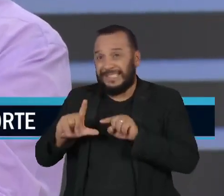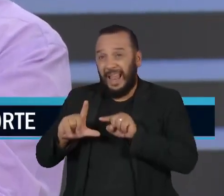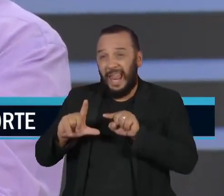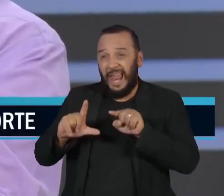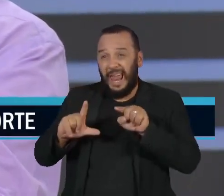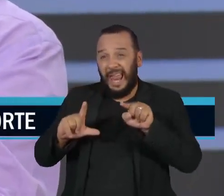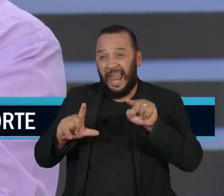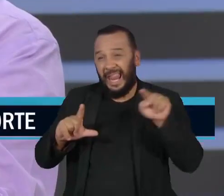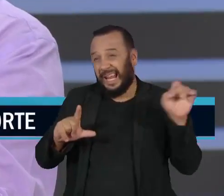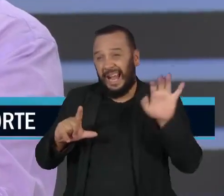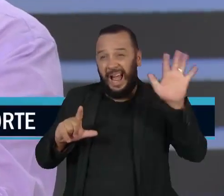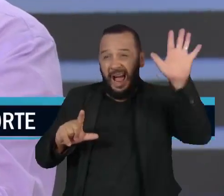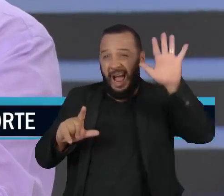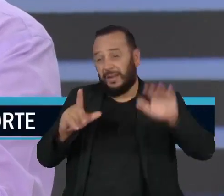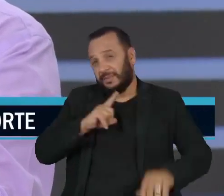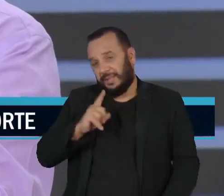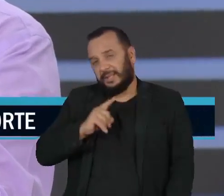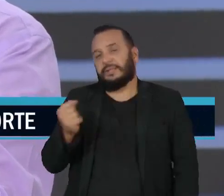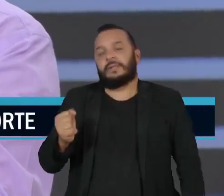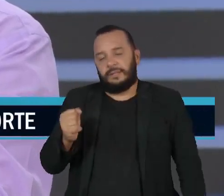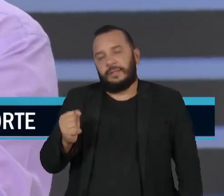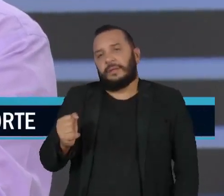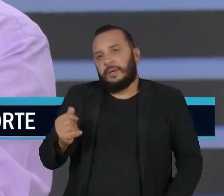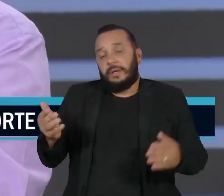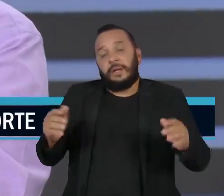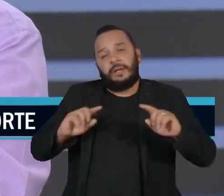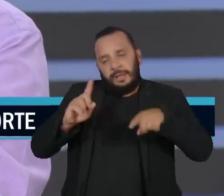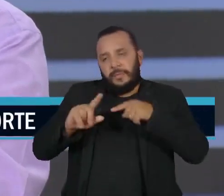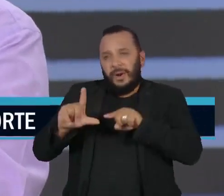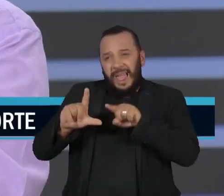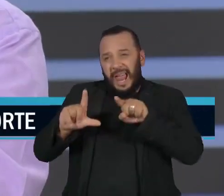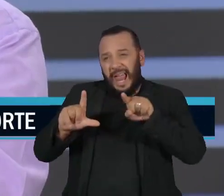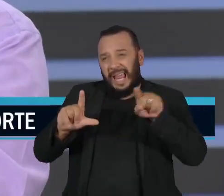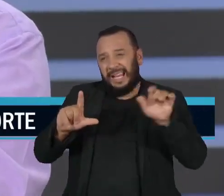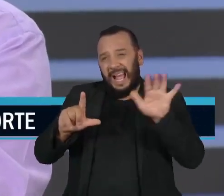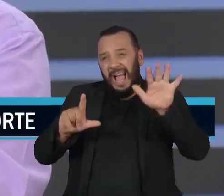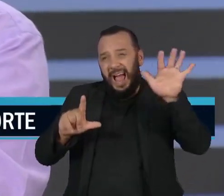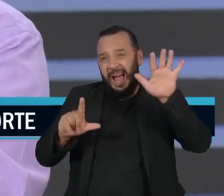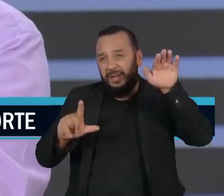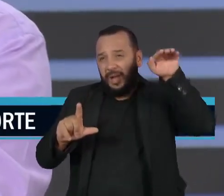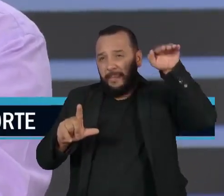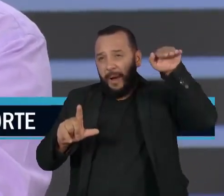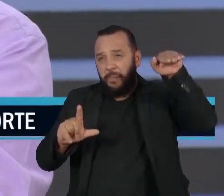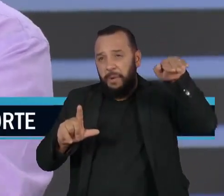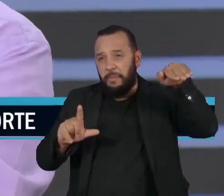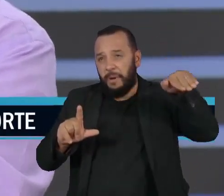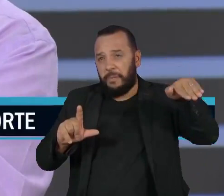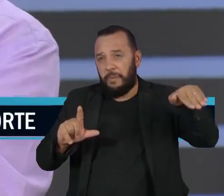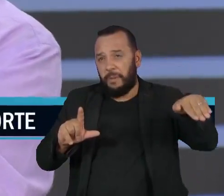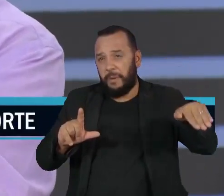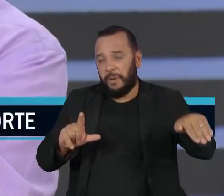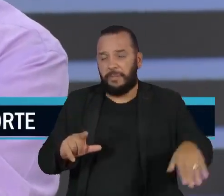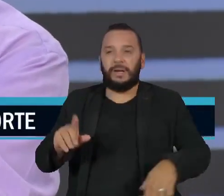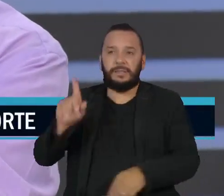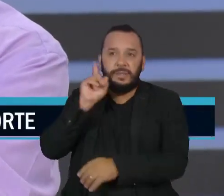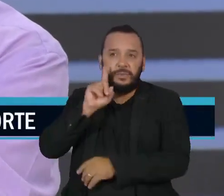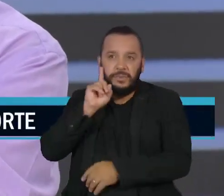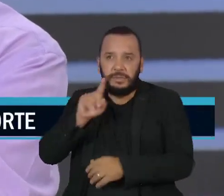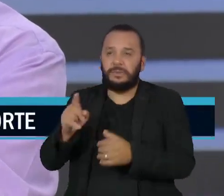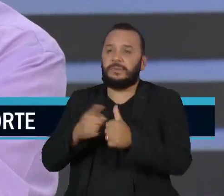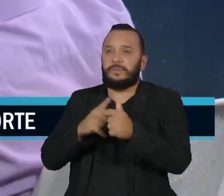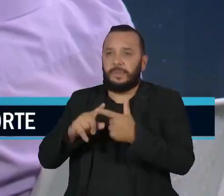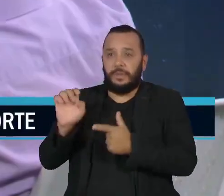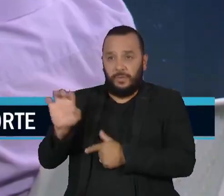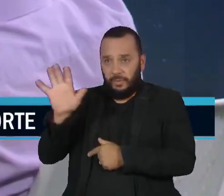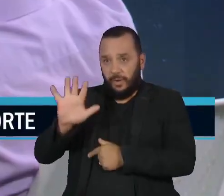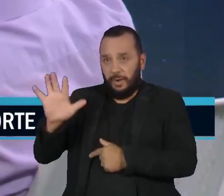para trás, a inflação passou a se desacelerar claramente nos Estados Unidos e na Europa, mas o nível de preços